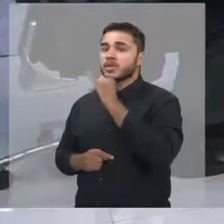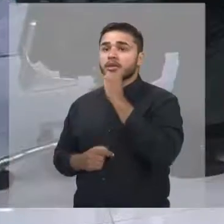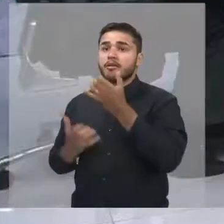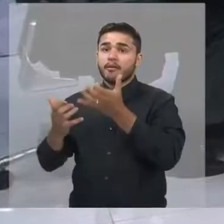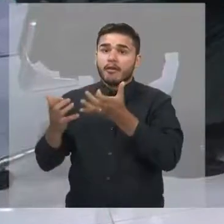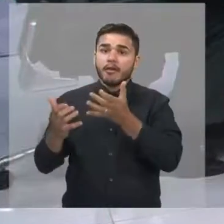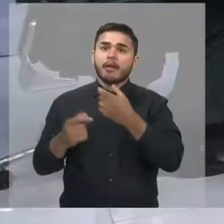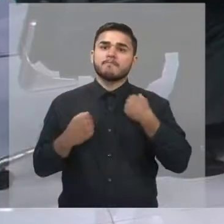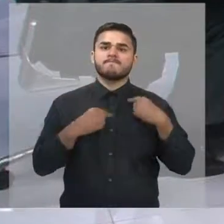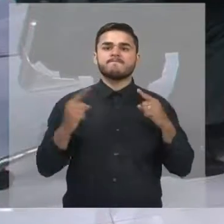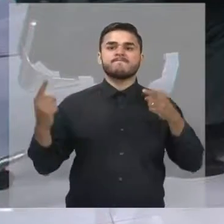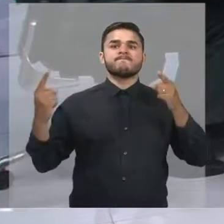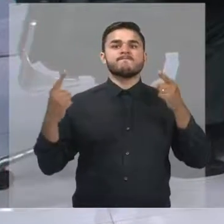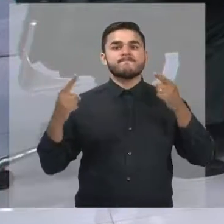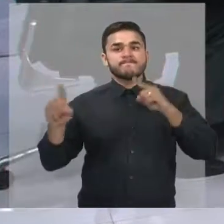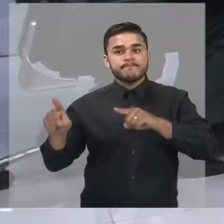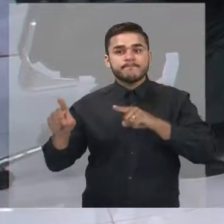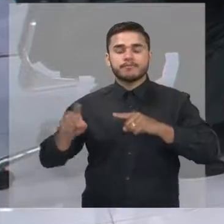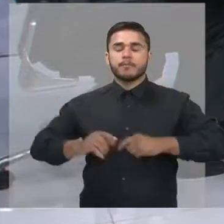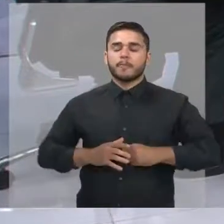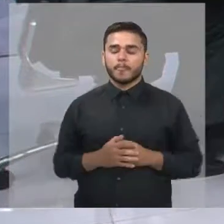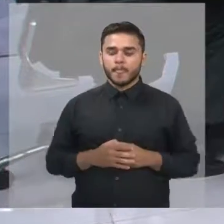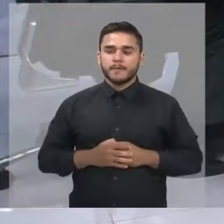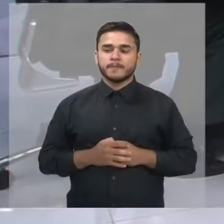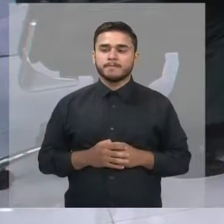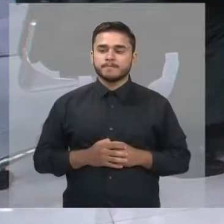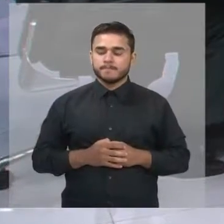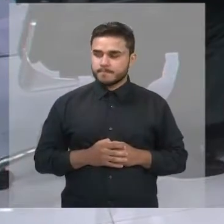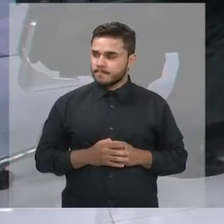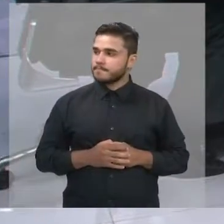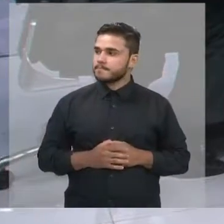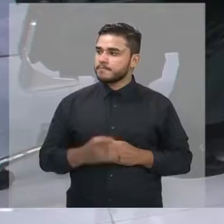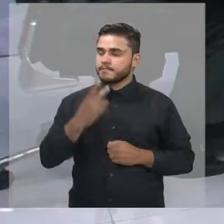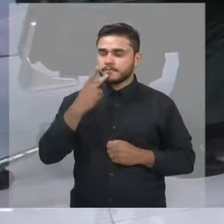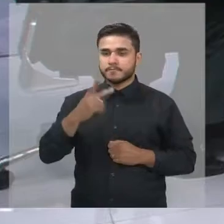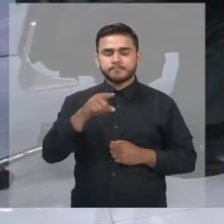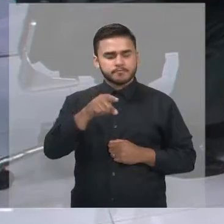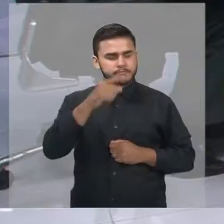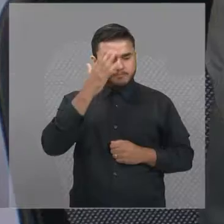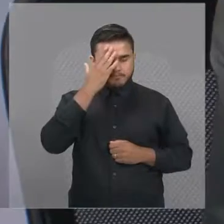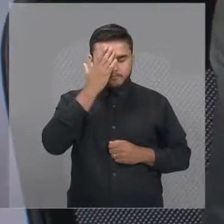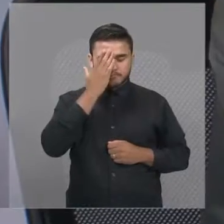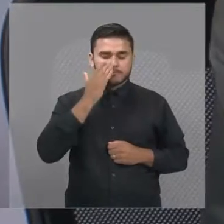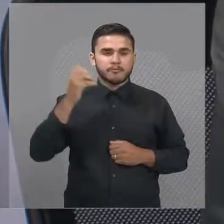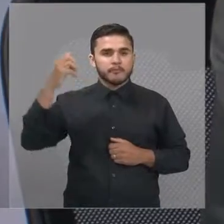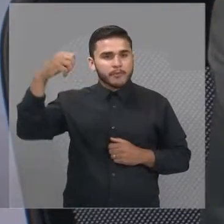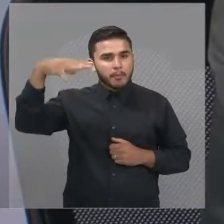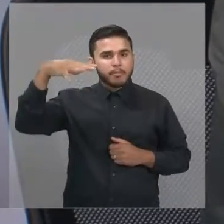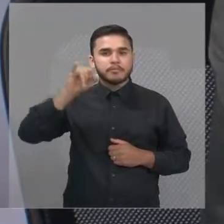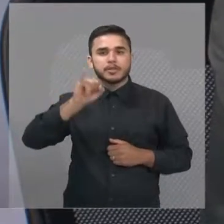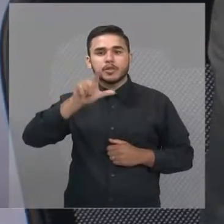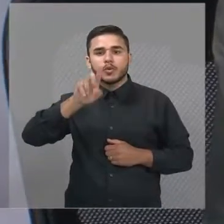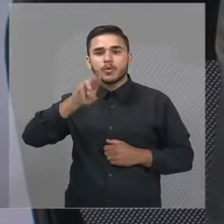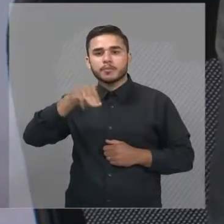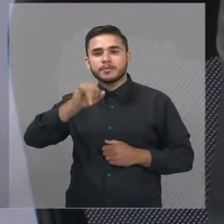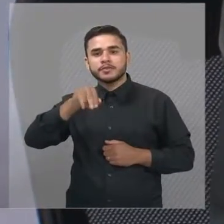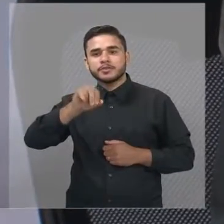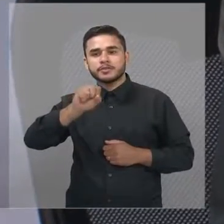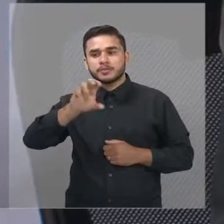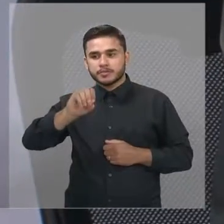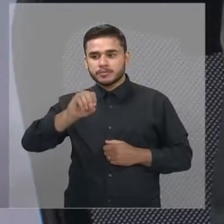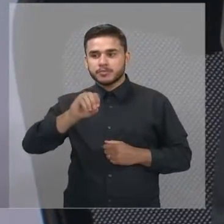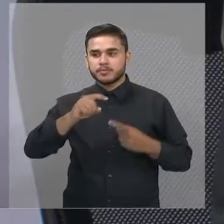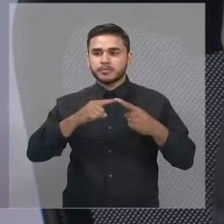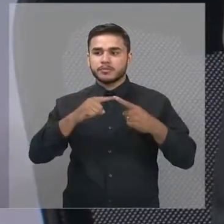oficial. Eu queria primeiro voltar à questão da revolução, né? Porque quando a gente pensa, sobre o homem, isso. Porque a gente pensa, por exemplo, o iluminismo e os seus lemas,